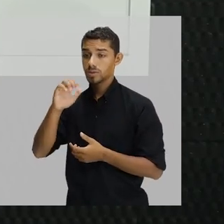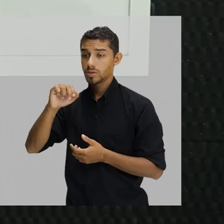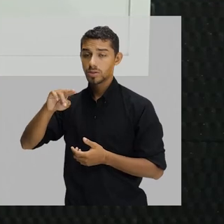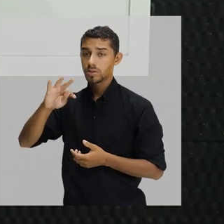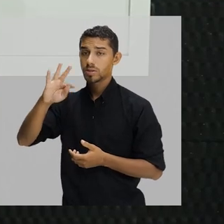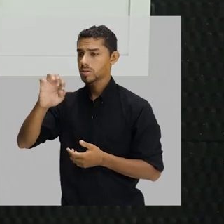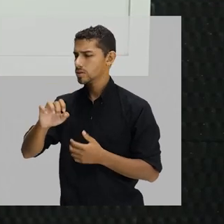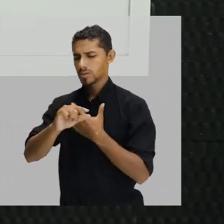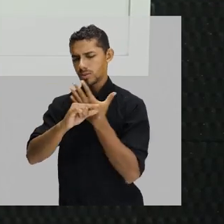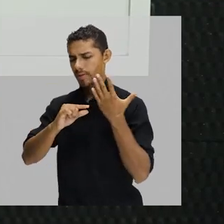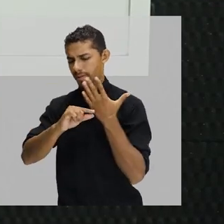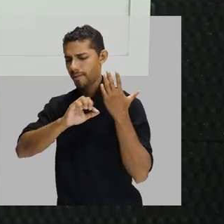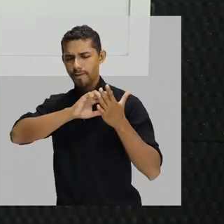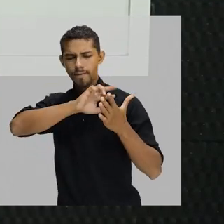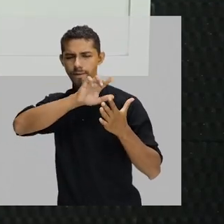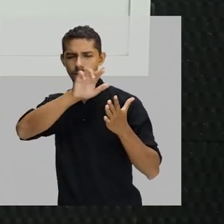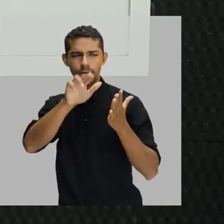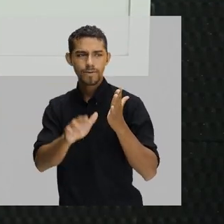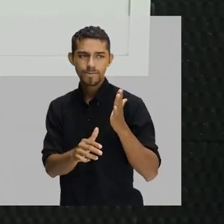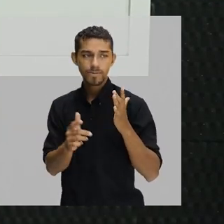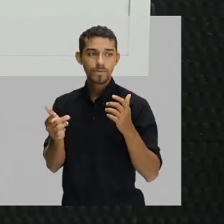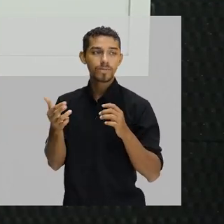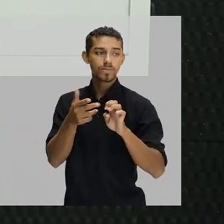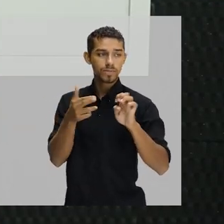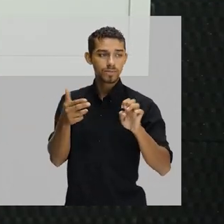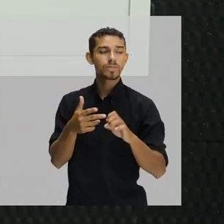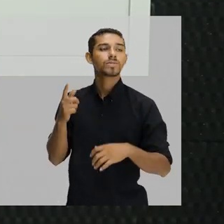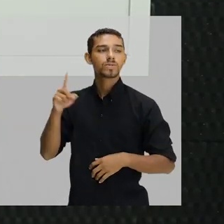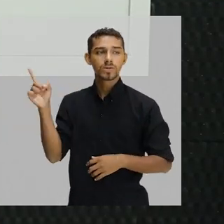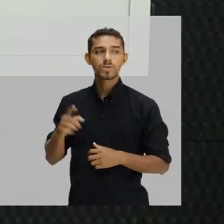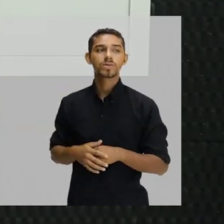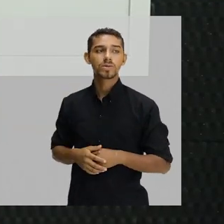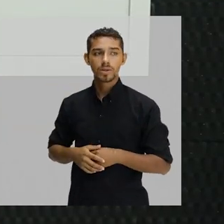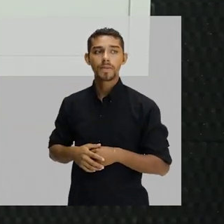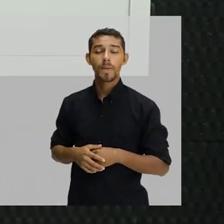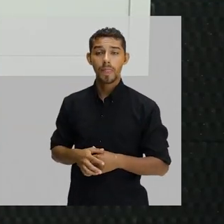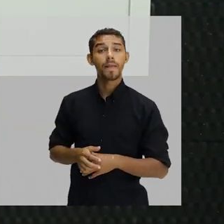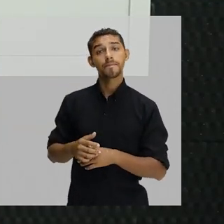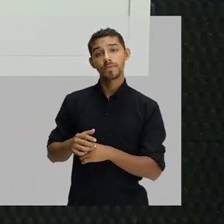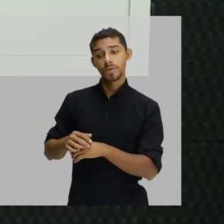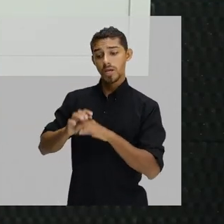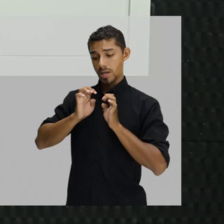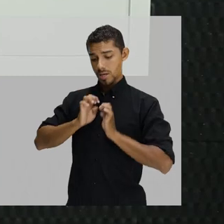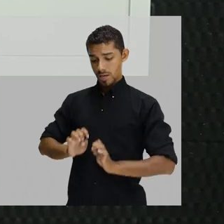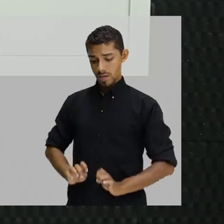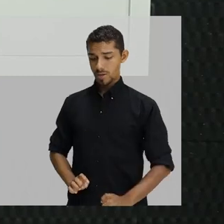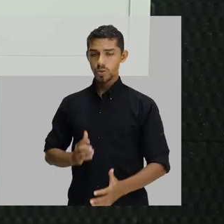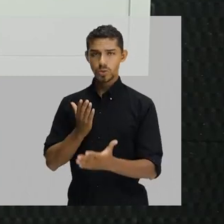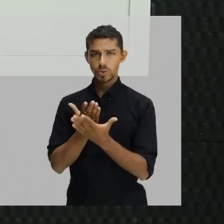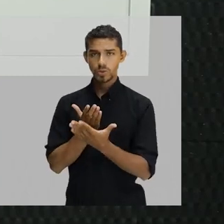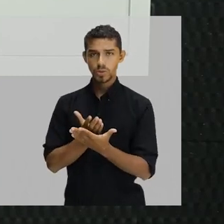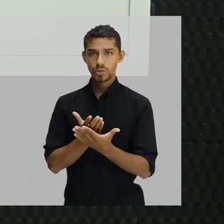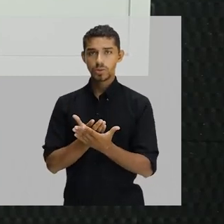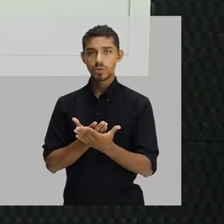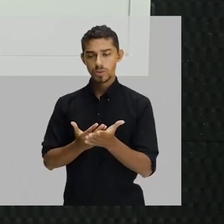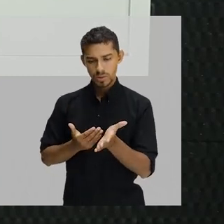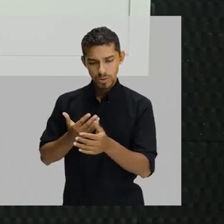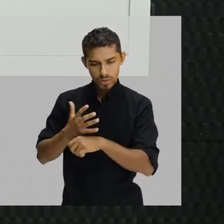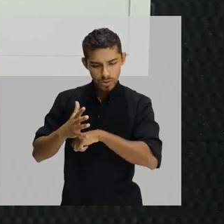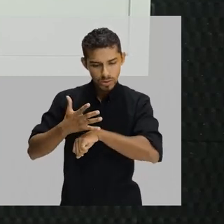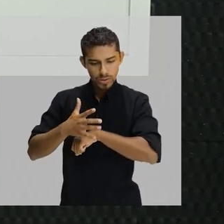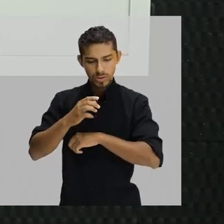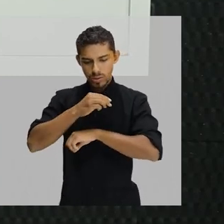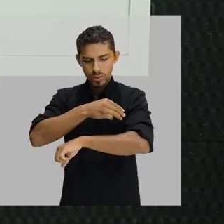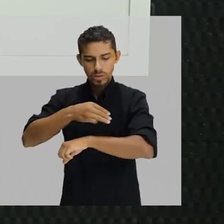autores trataram desses elementos. Não, olha só, a ética também estuda, se debruça, claro, a partir da prática